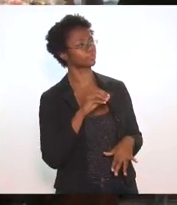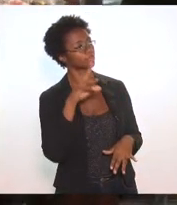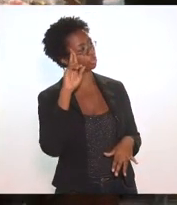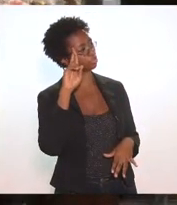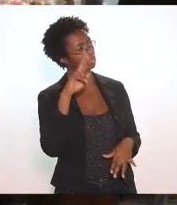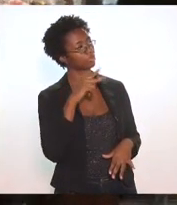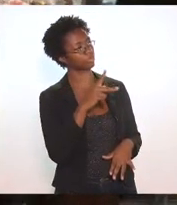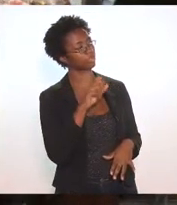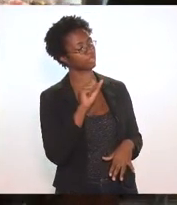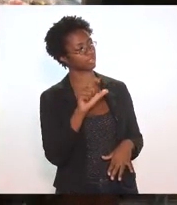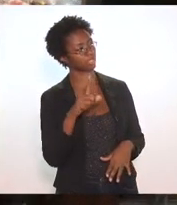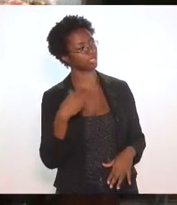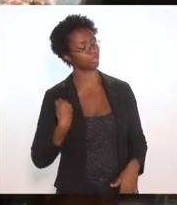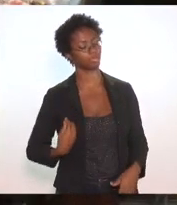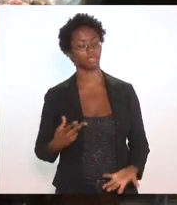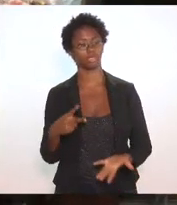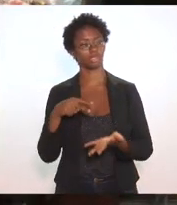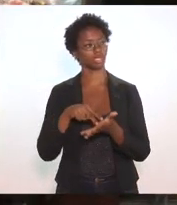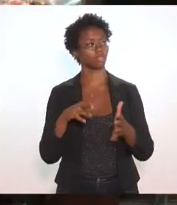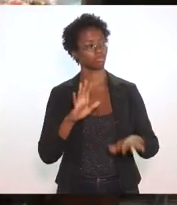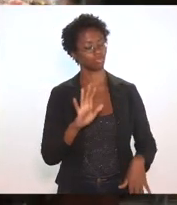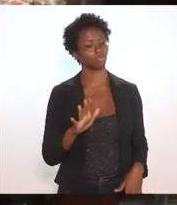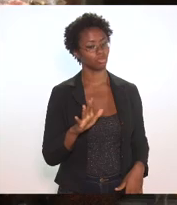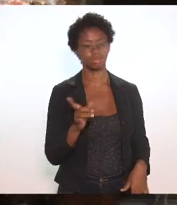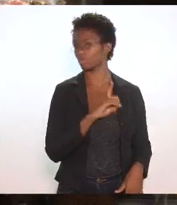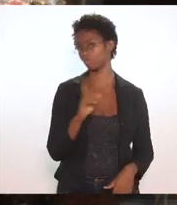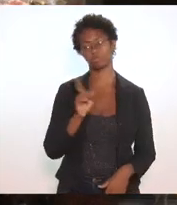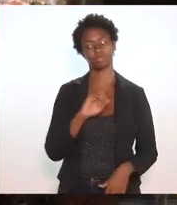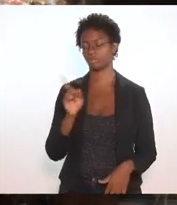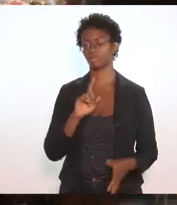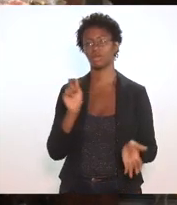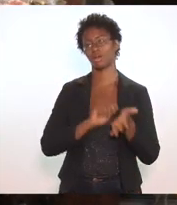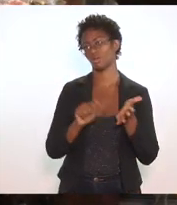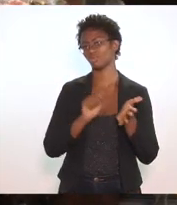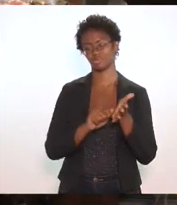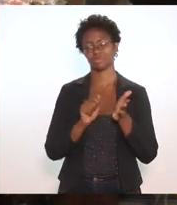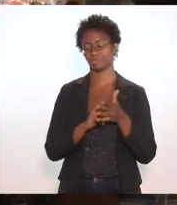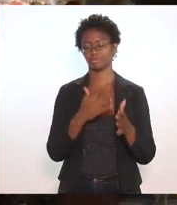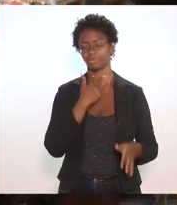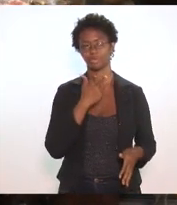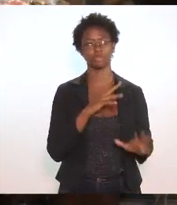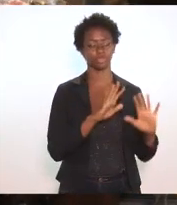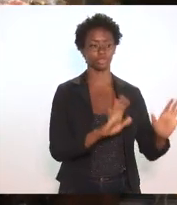plenário. No momento oportuno... Sim. Ah, não, também o autor do destaque. Deputado